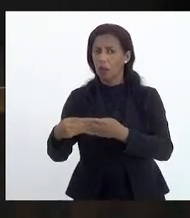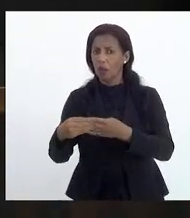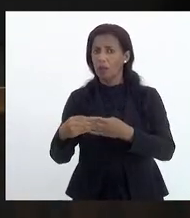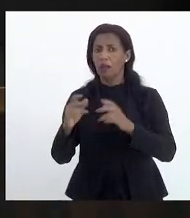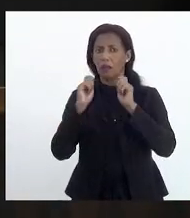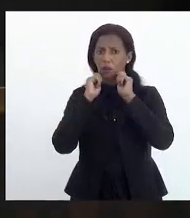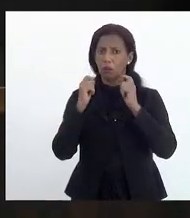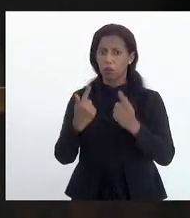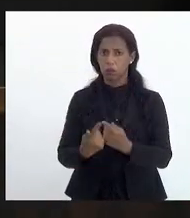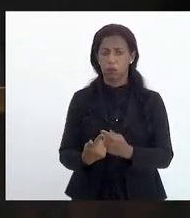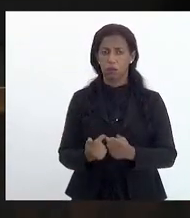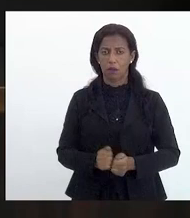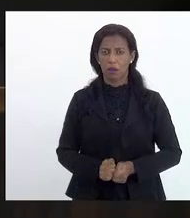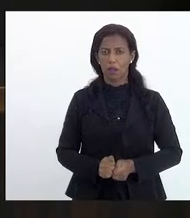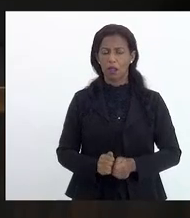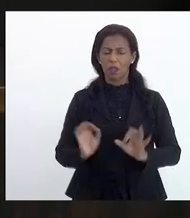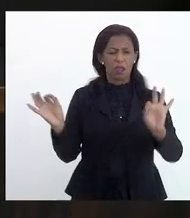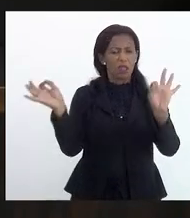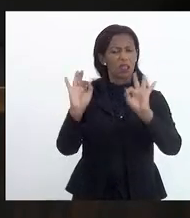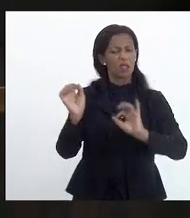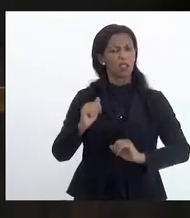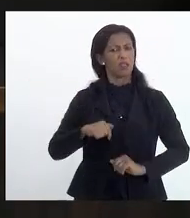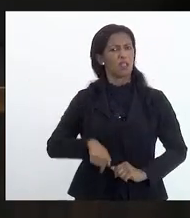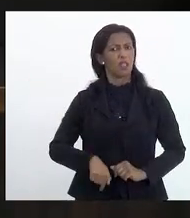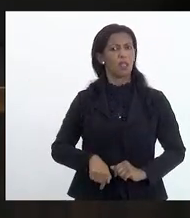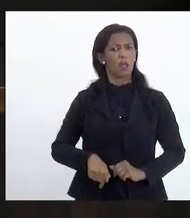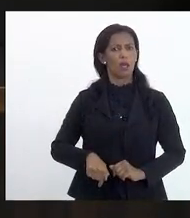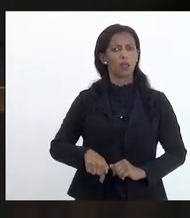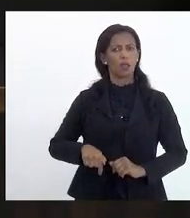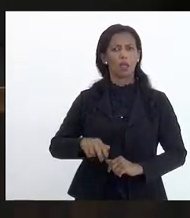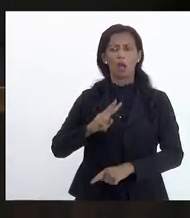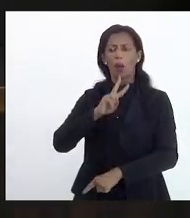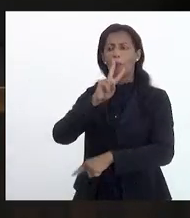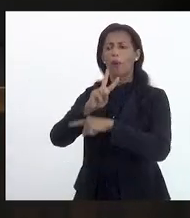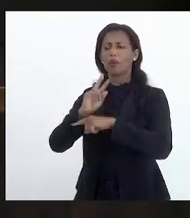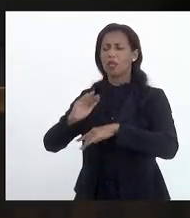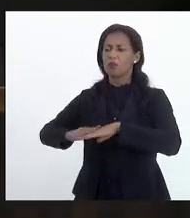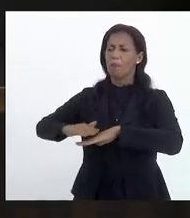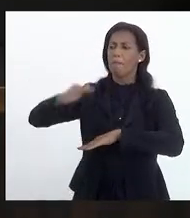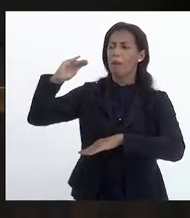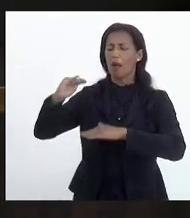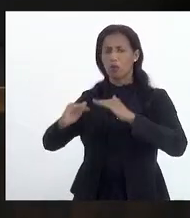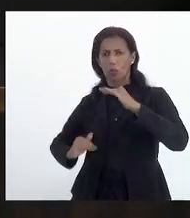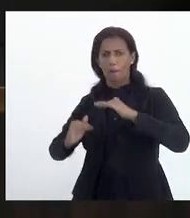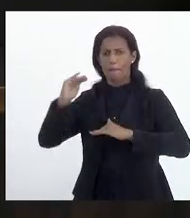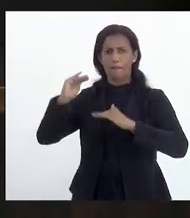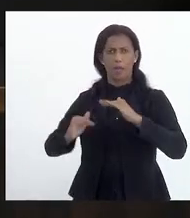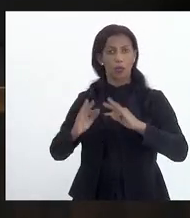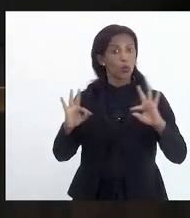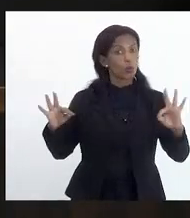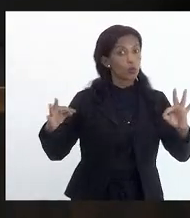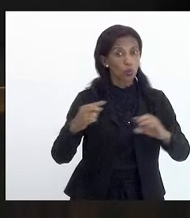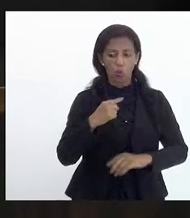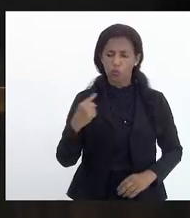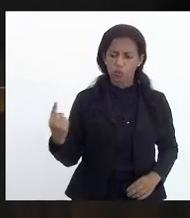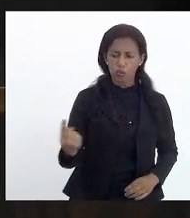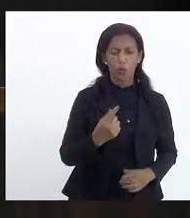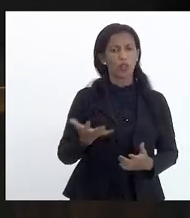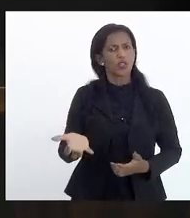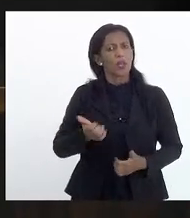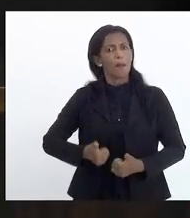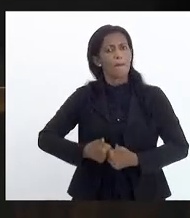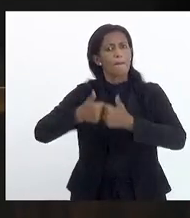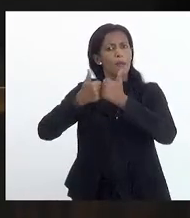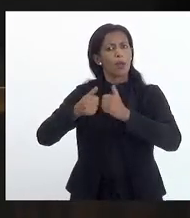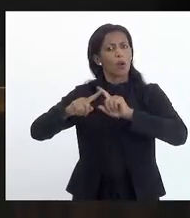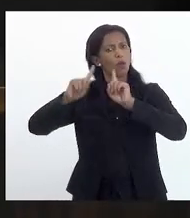aqui, ninguém aqui defende mais ou menos servidores públicos. Eu não tenho dúvida, todos nós queremos o melhor para o servidor